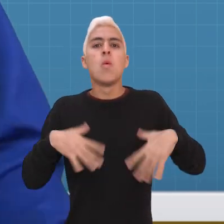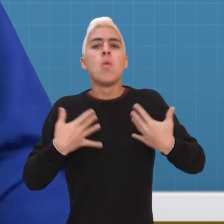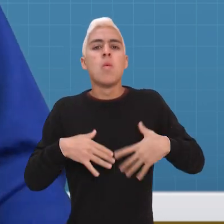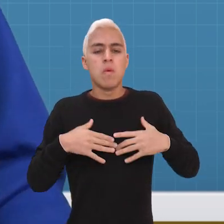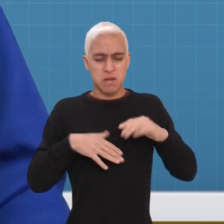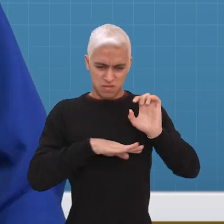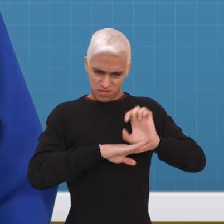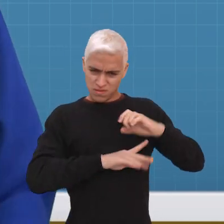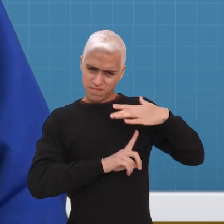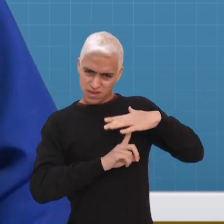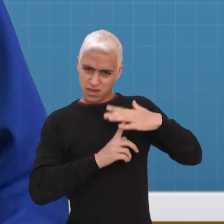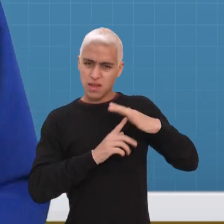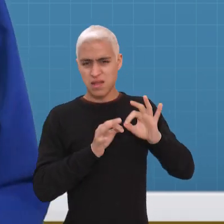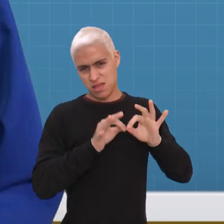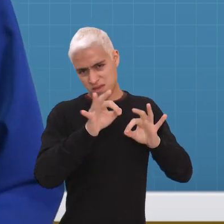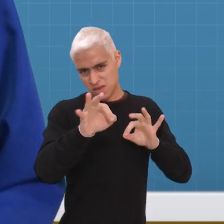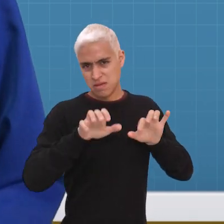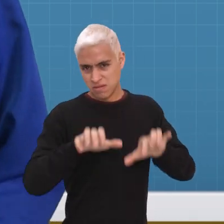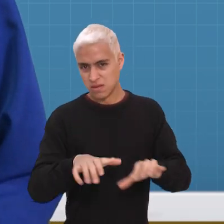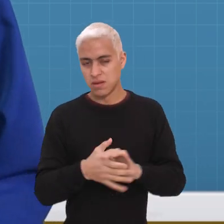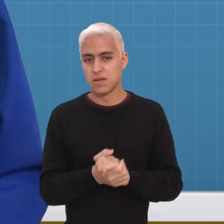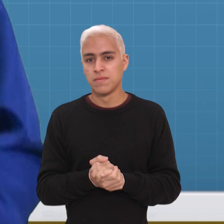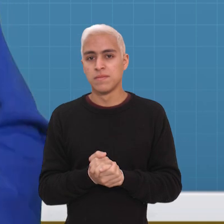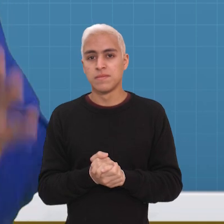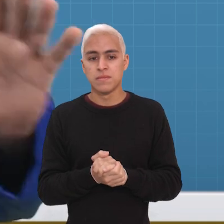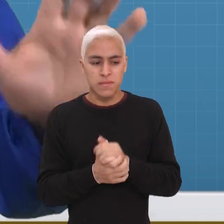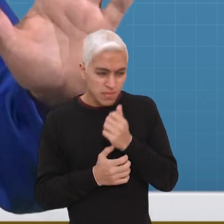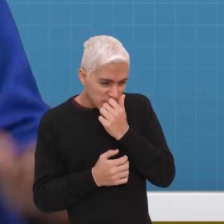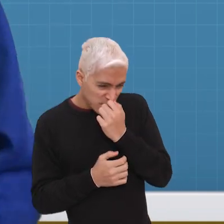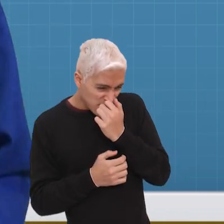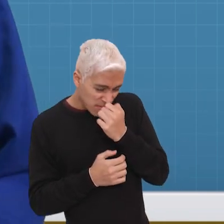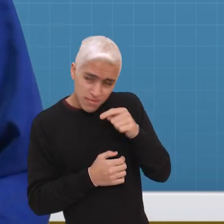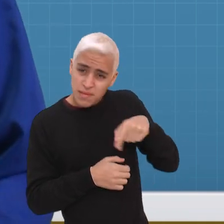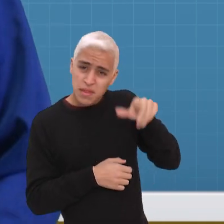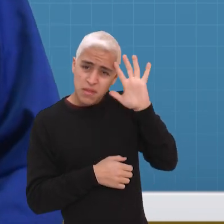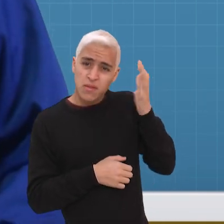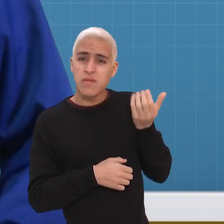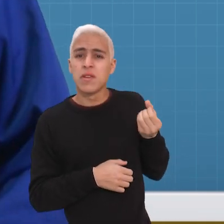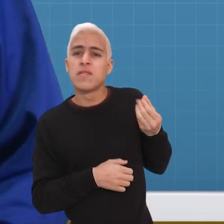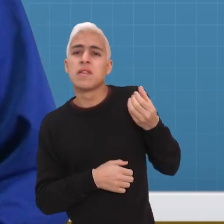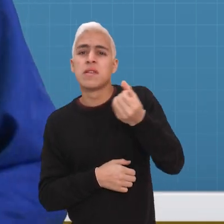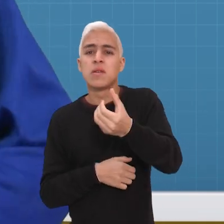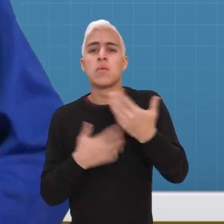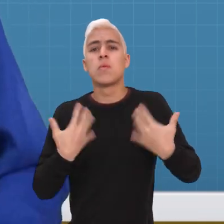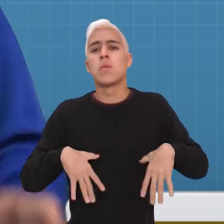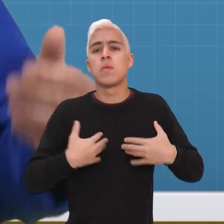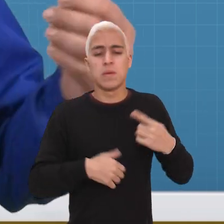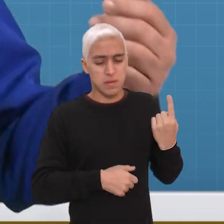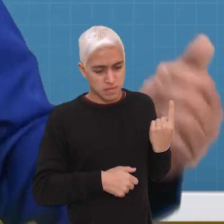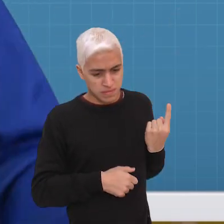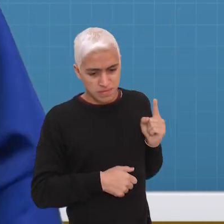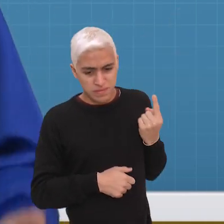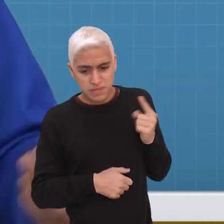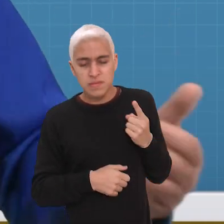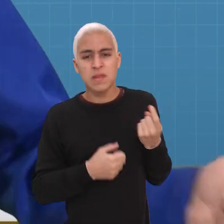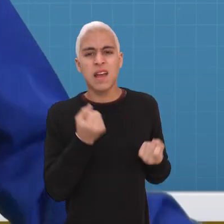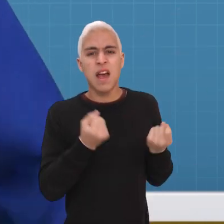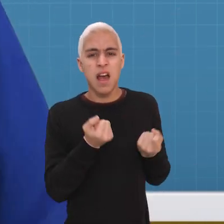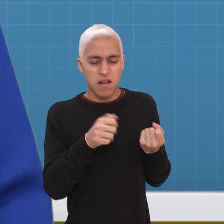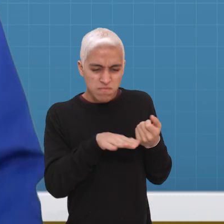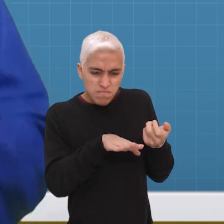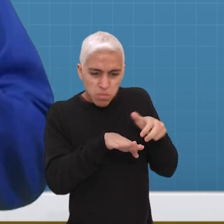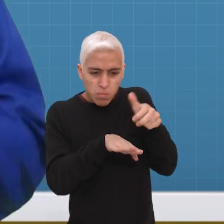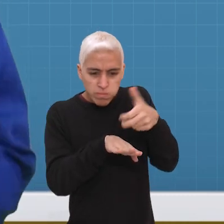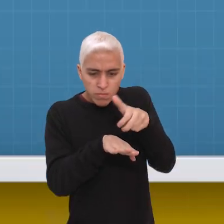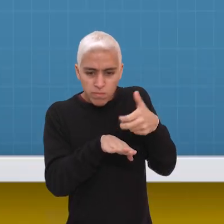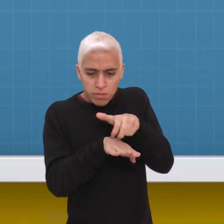Claro, ela está aqui no estado do Paraná, essa é a distância. Mas eles resolveram fazer essa viagem. E foram e entraram no carro e